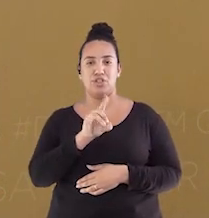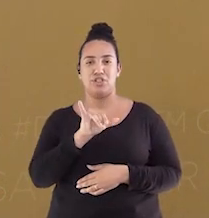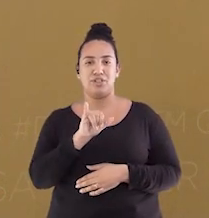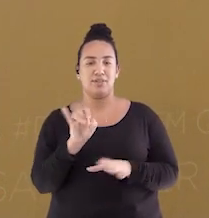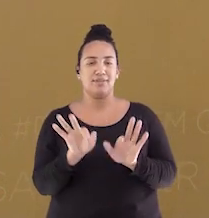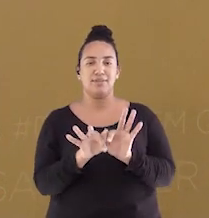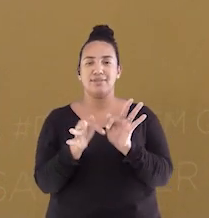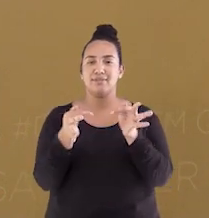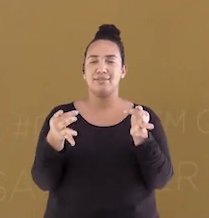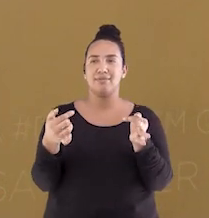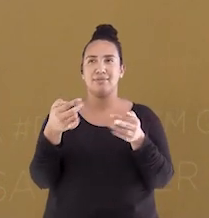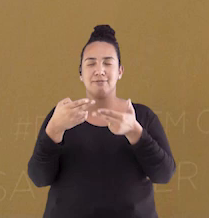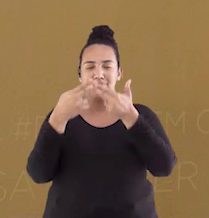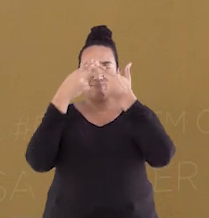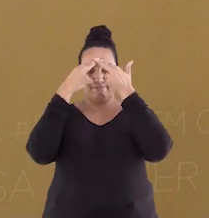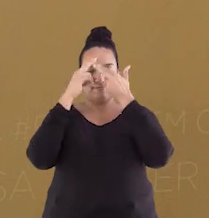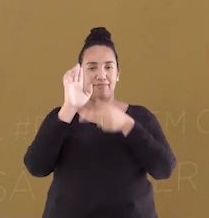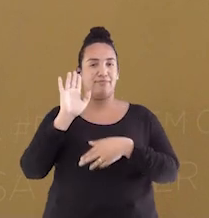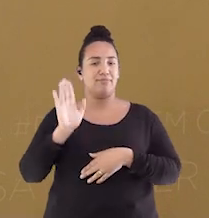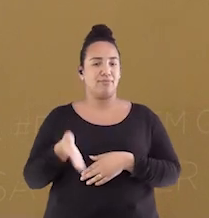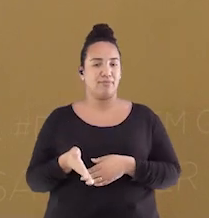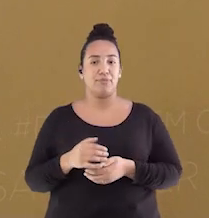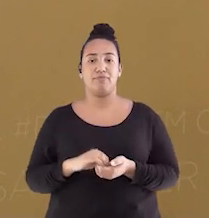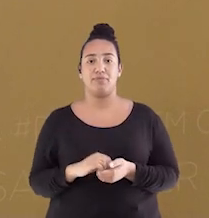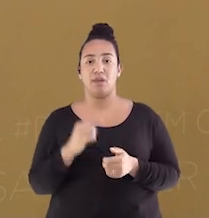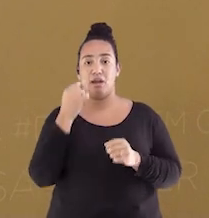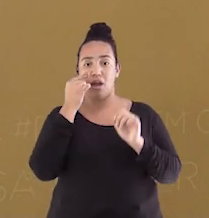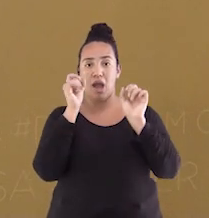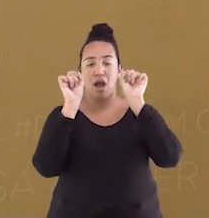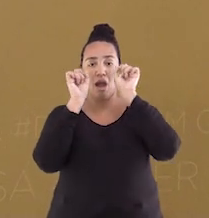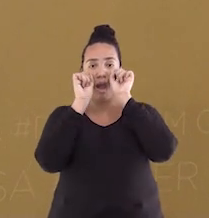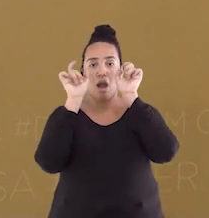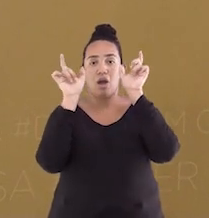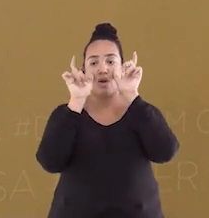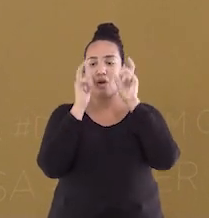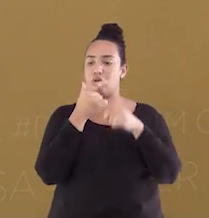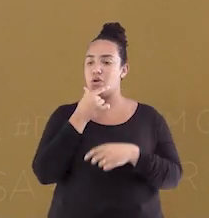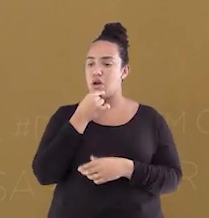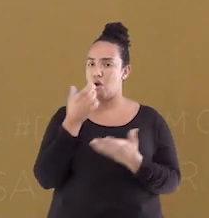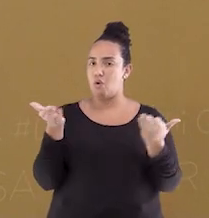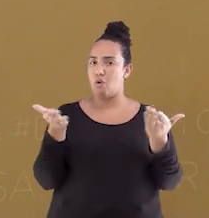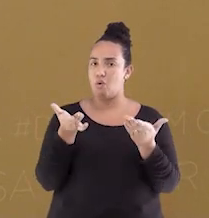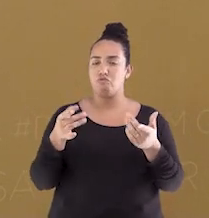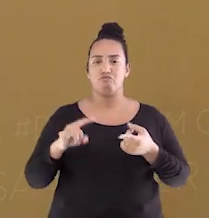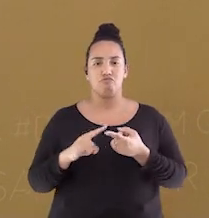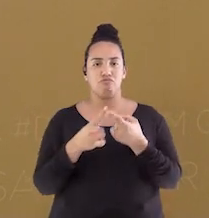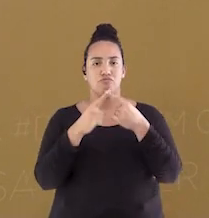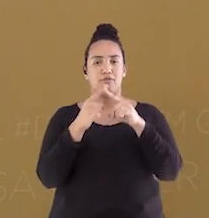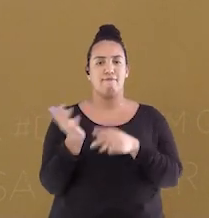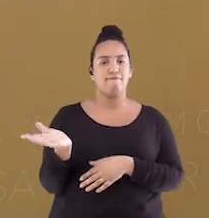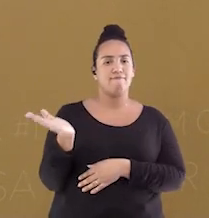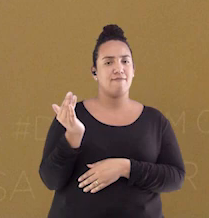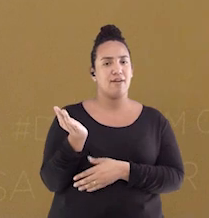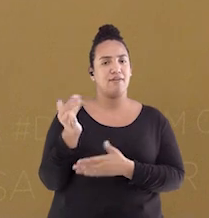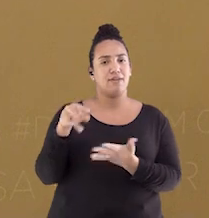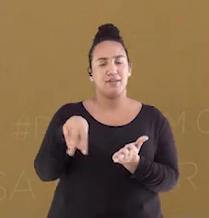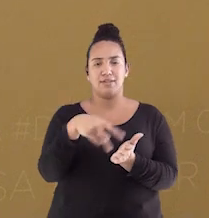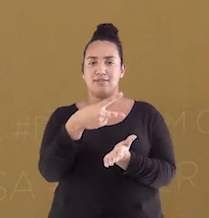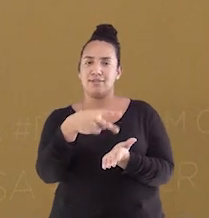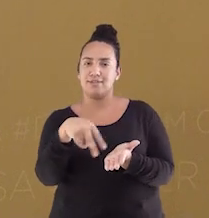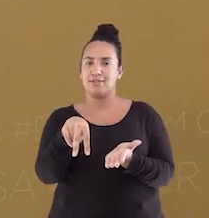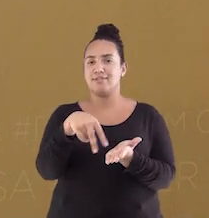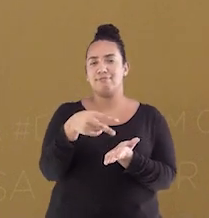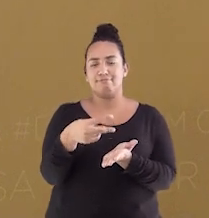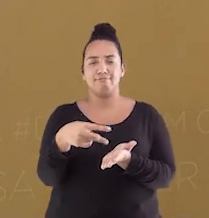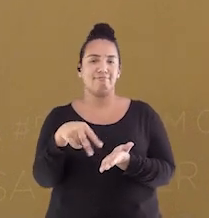sempre na mesma nota, ó. Acorda Pedrinho, que hoje tem campeonato, vem dança comigo, vai ver